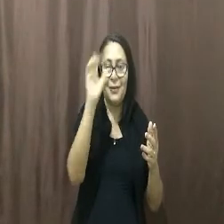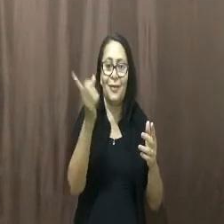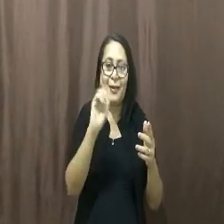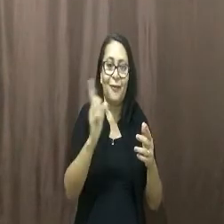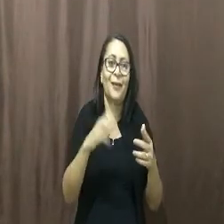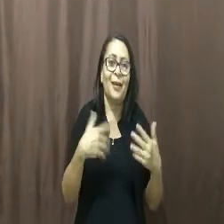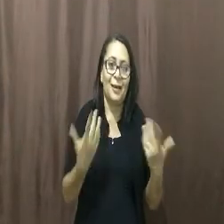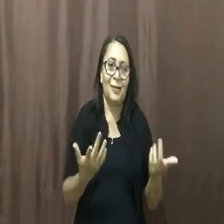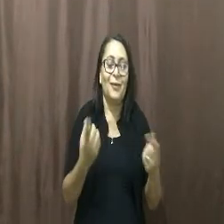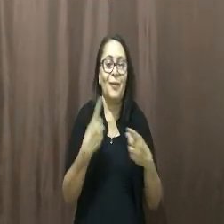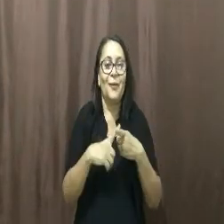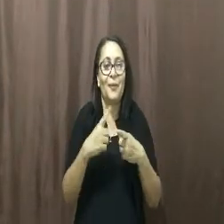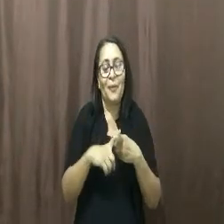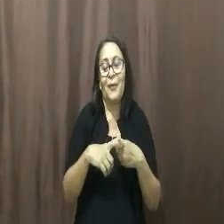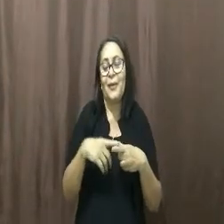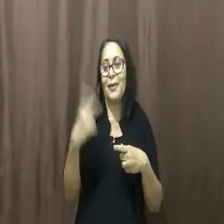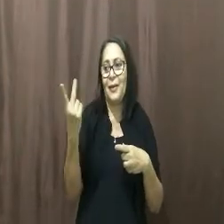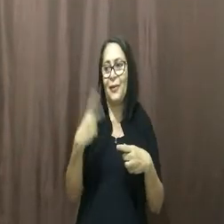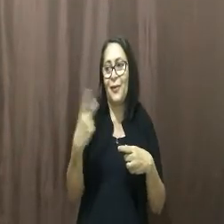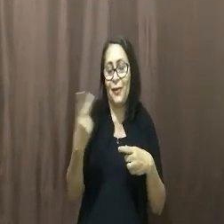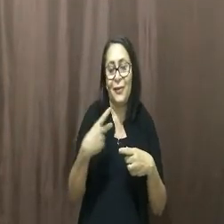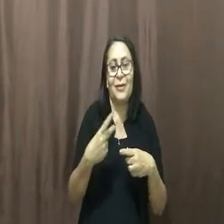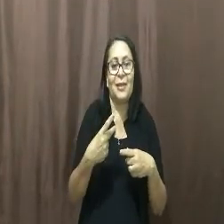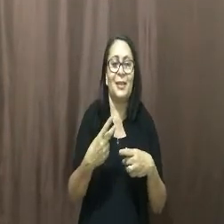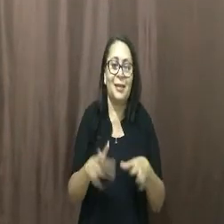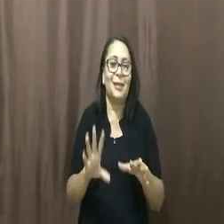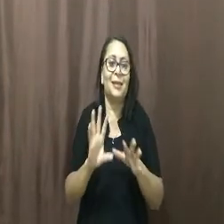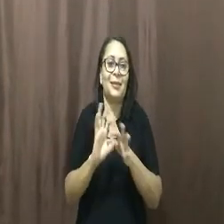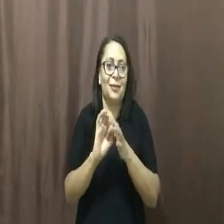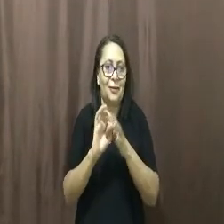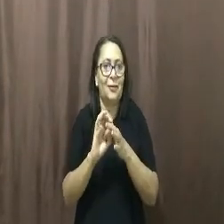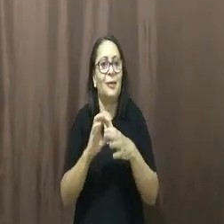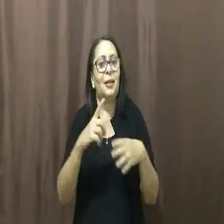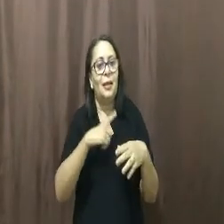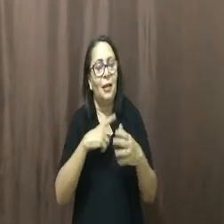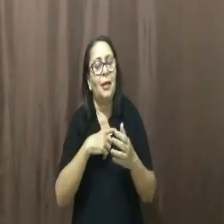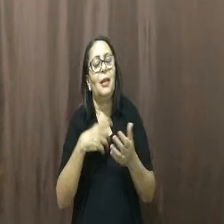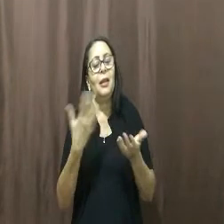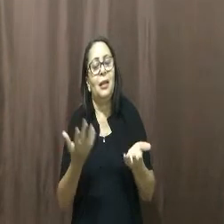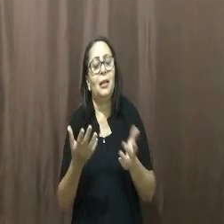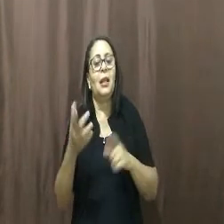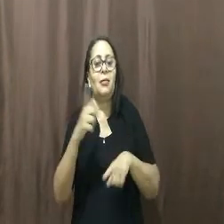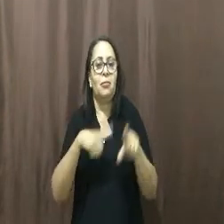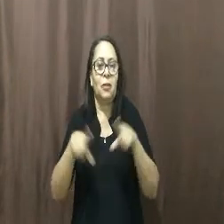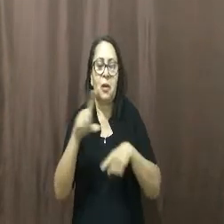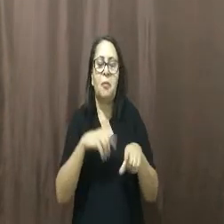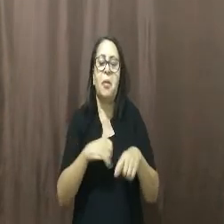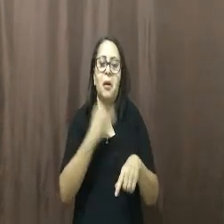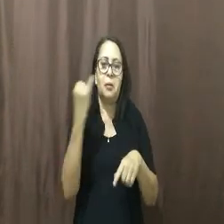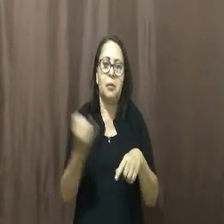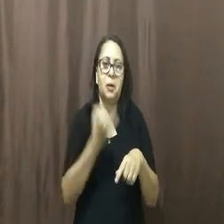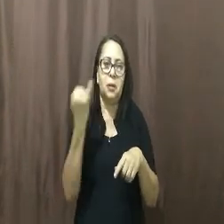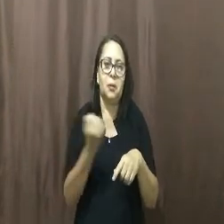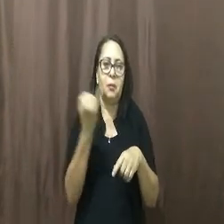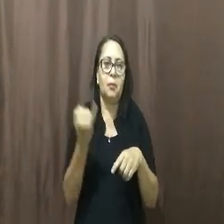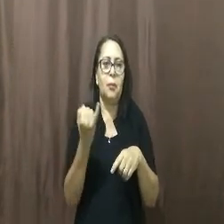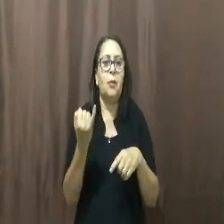nós somos parceiros. O IFMA tem o núcleo de ensino, né,